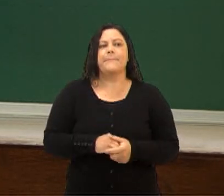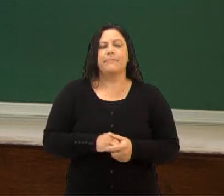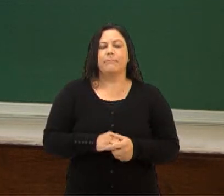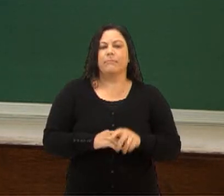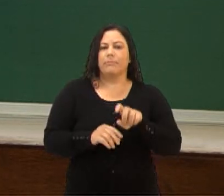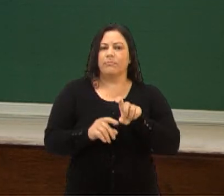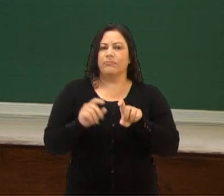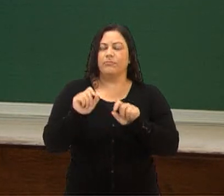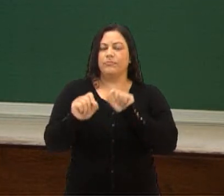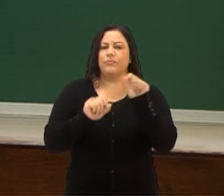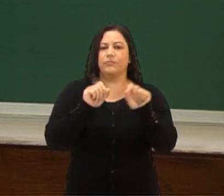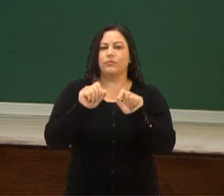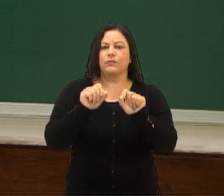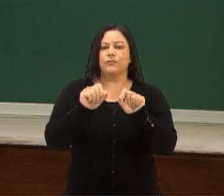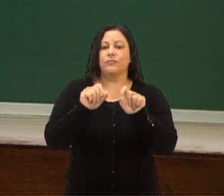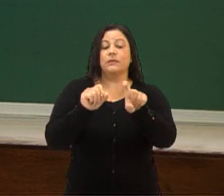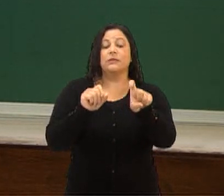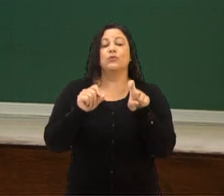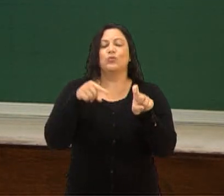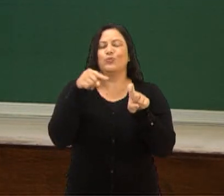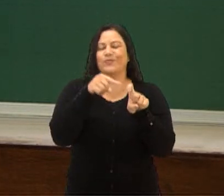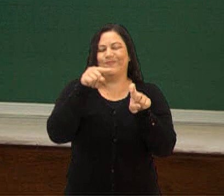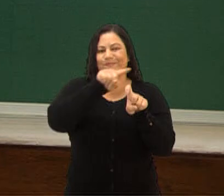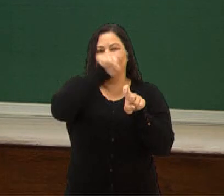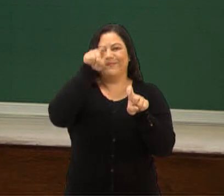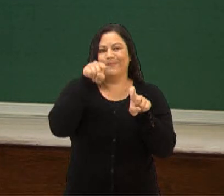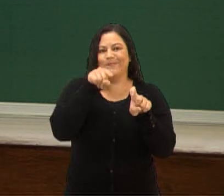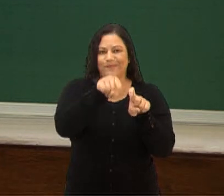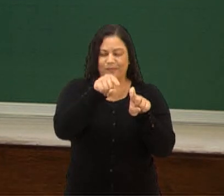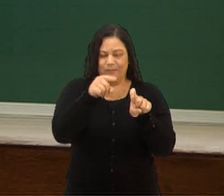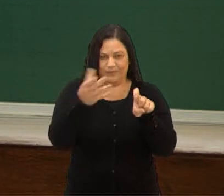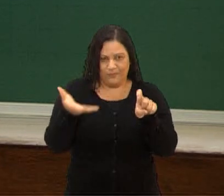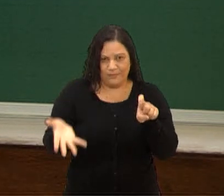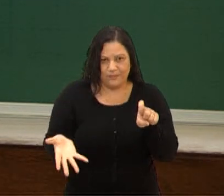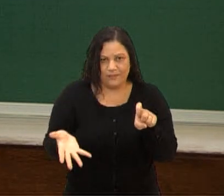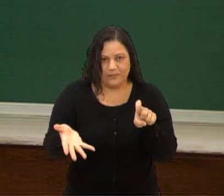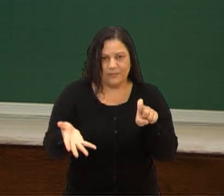aqui a incógnita x para a gente construir